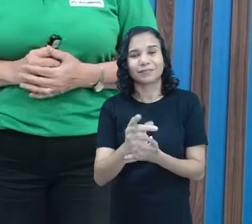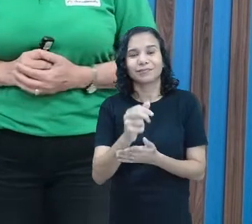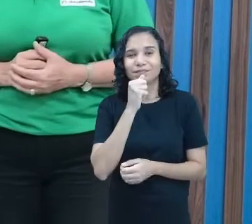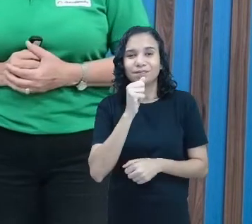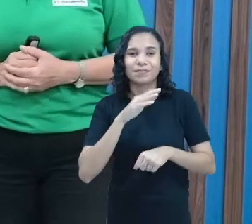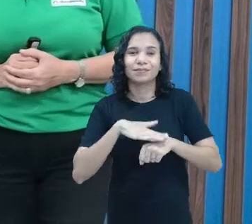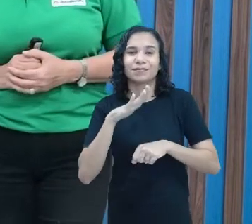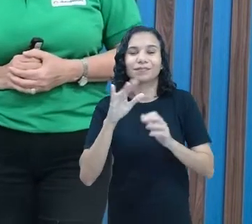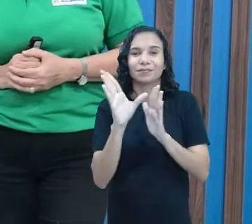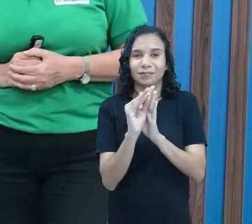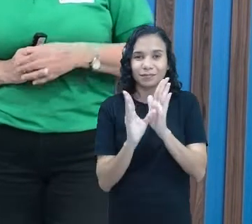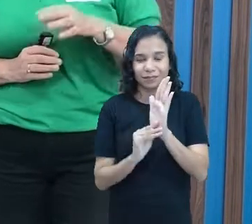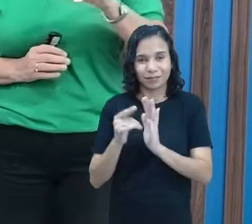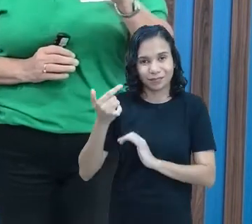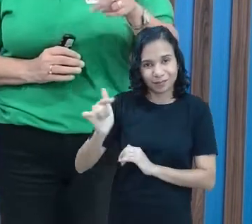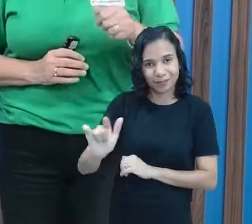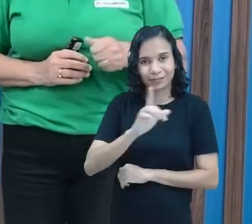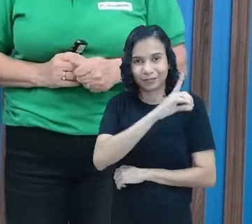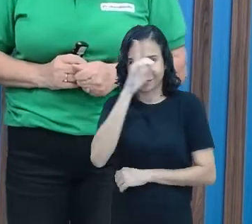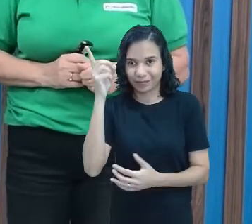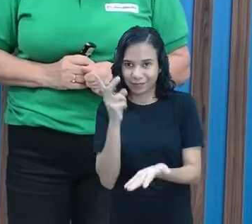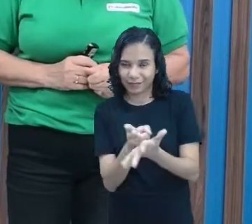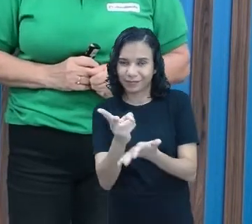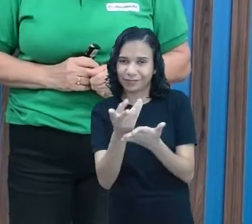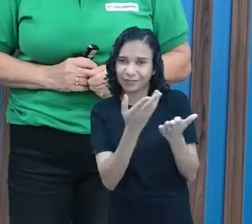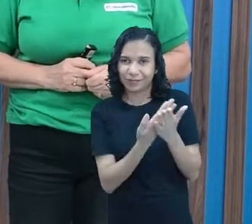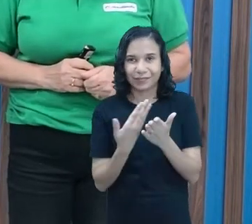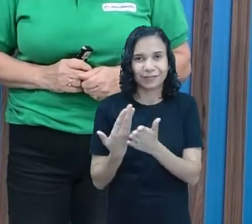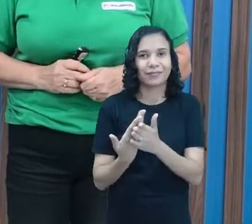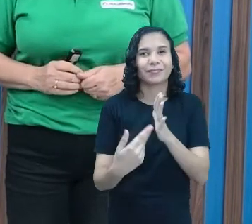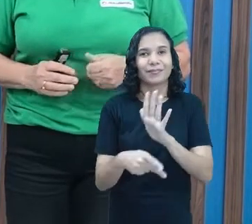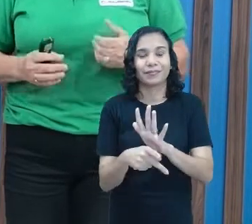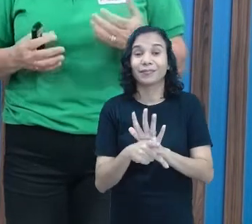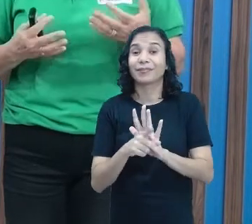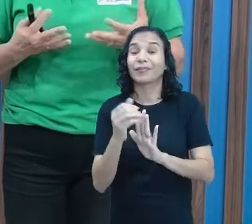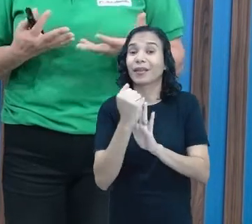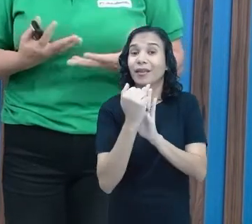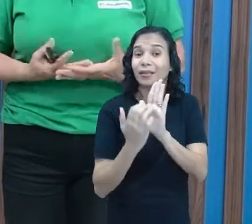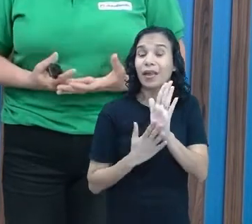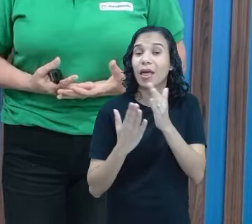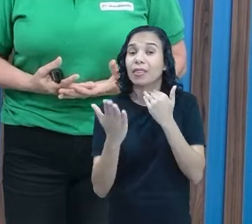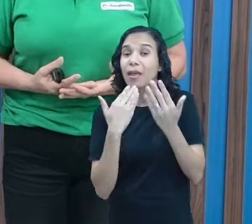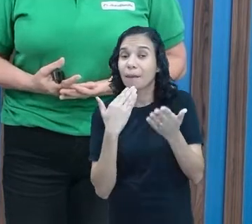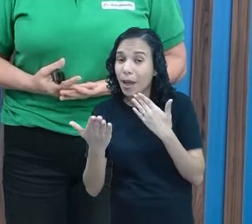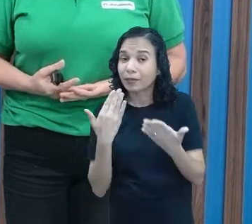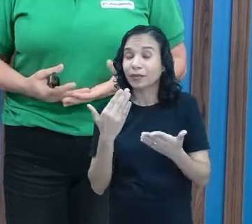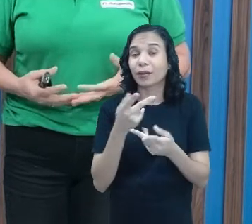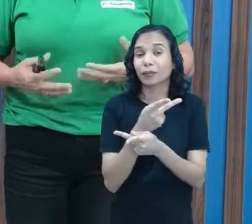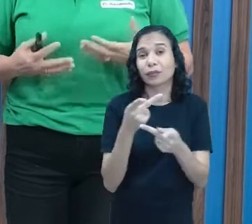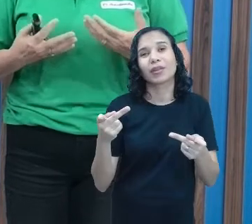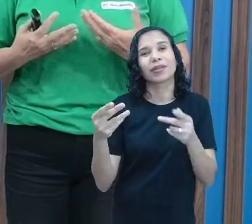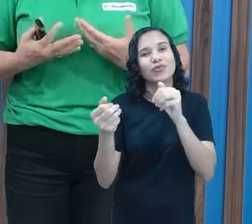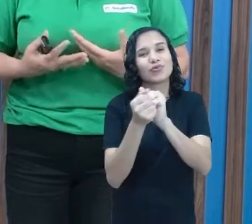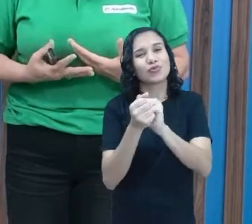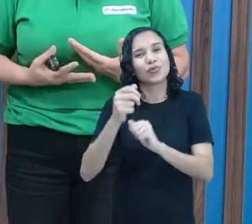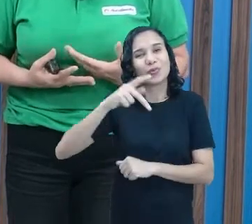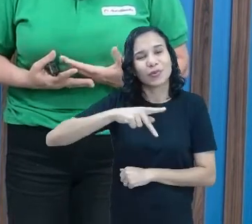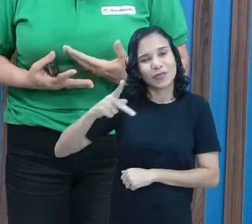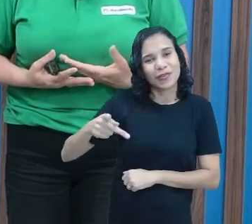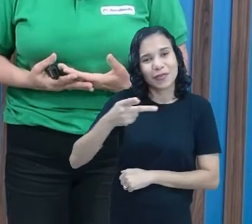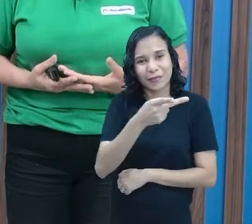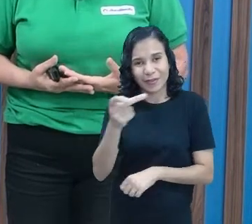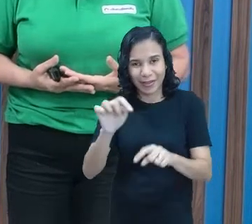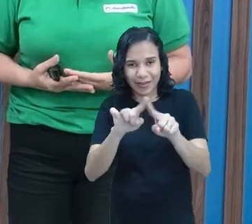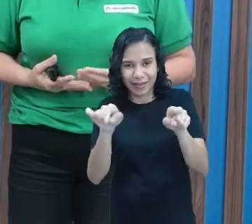coisa, em outro dia vocês vão continuar assistindo a nossa aula, mas como debate eu trago para vocês, junto com o professor de vocês